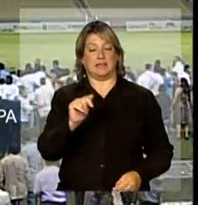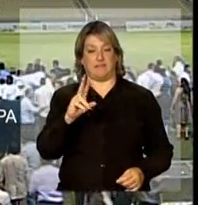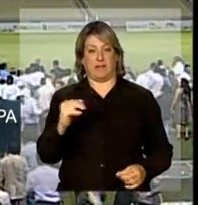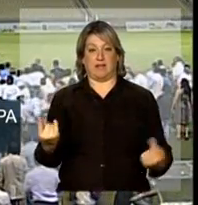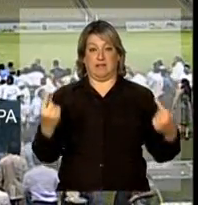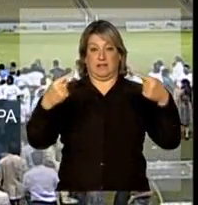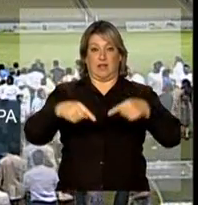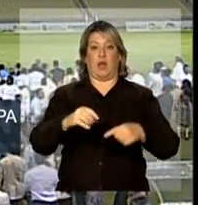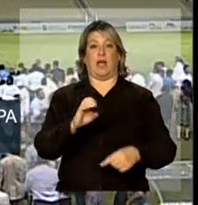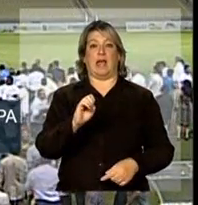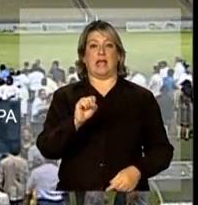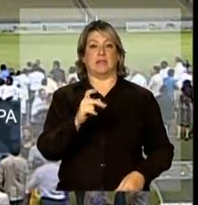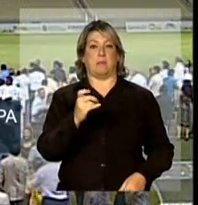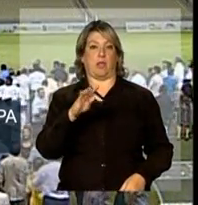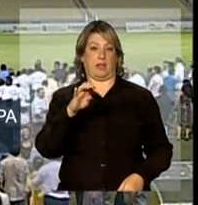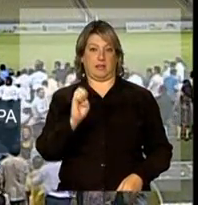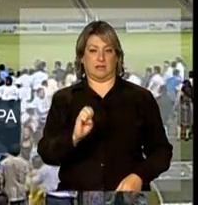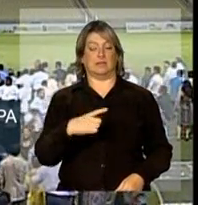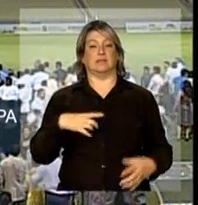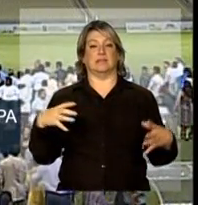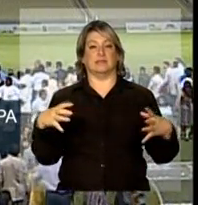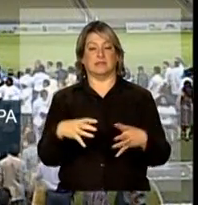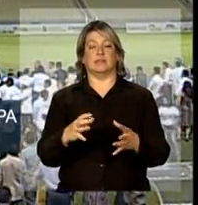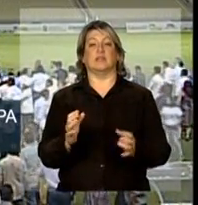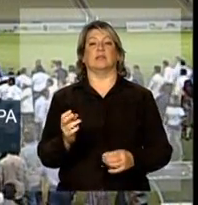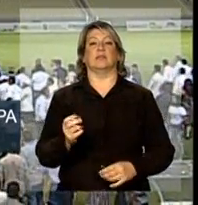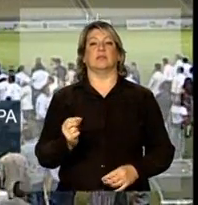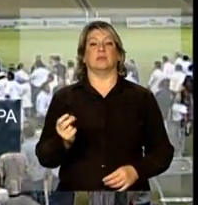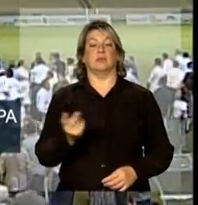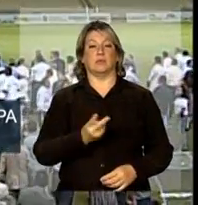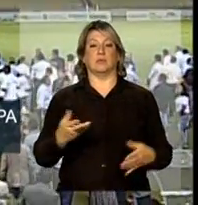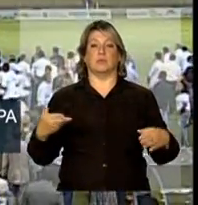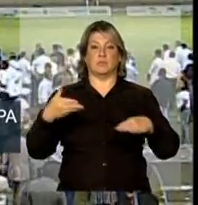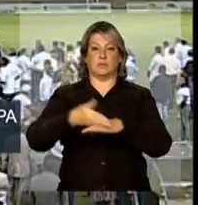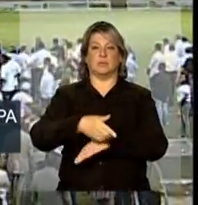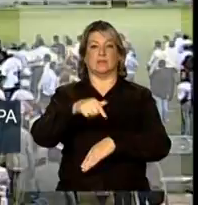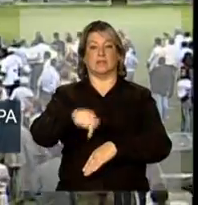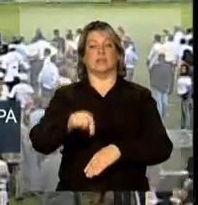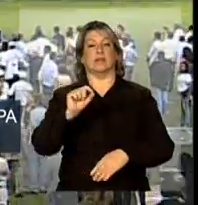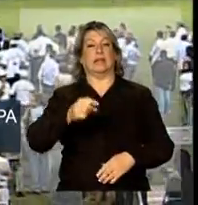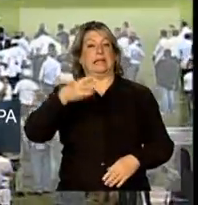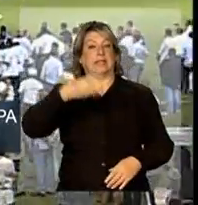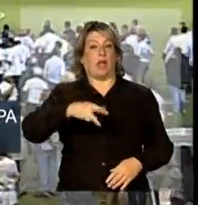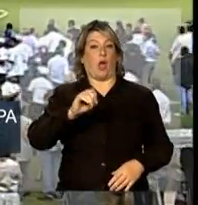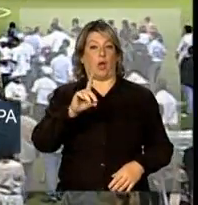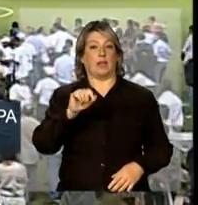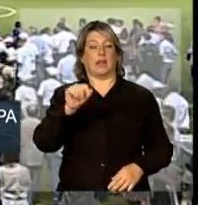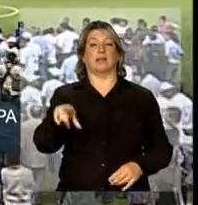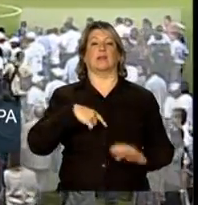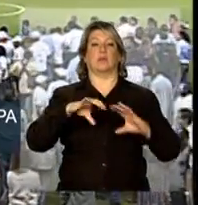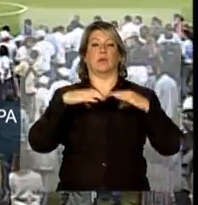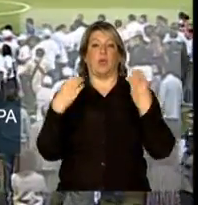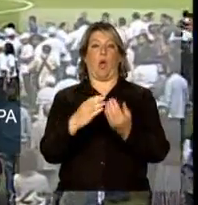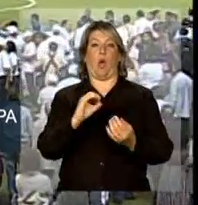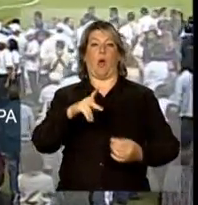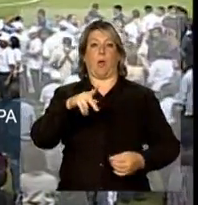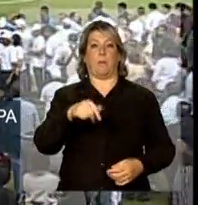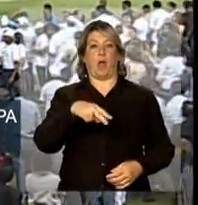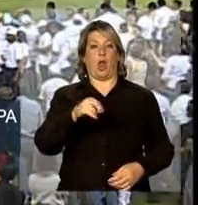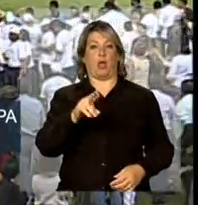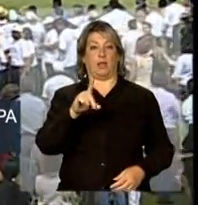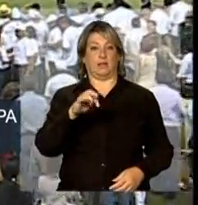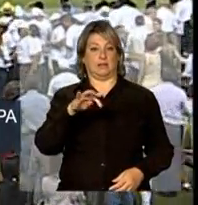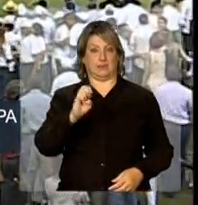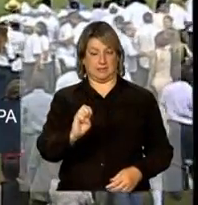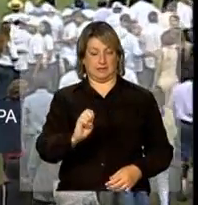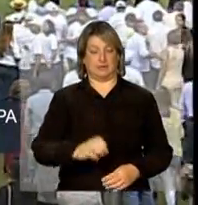o Sport. Ambos fazendo parte da terceira rodada da competição da Copa do